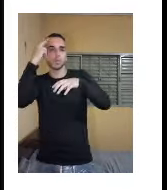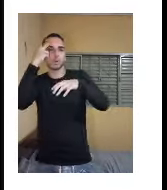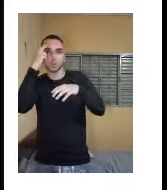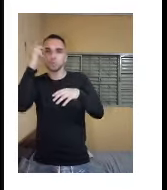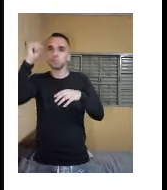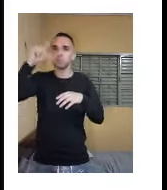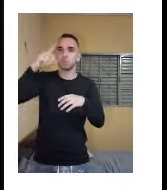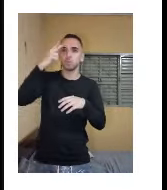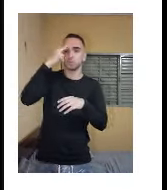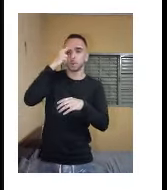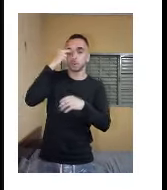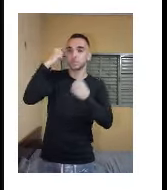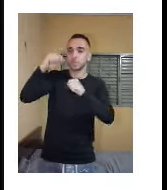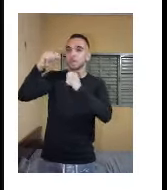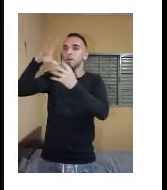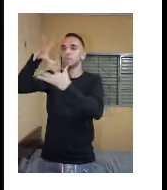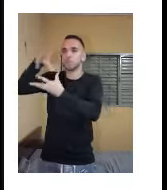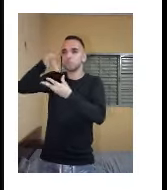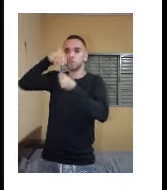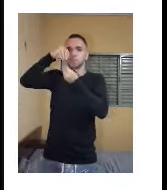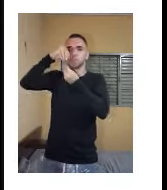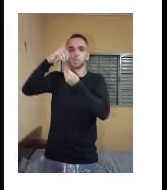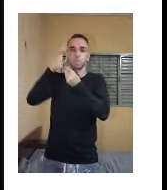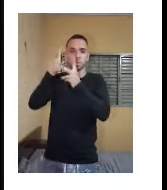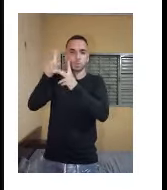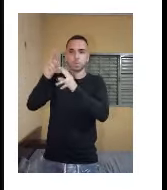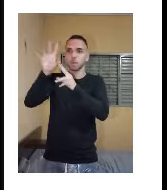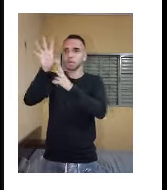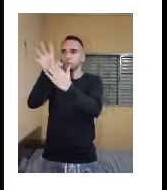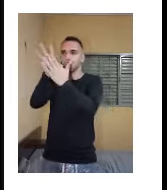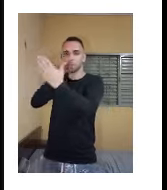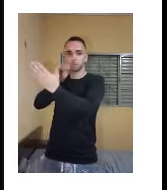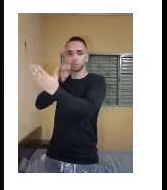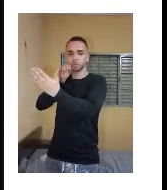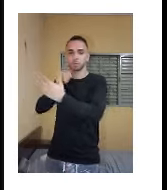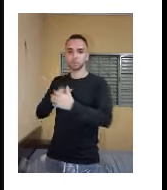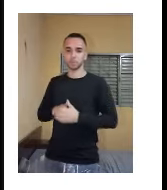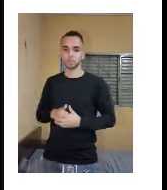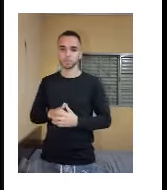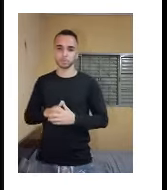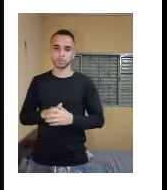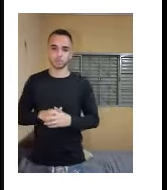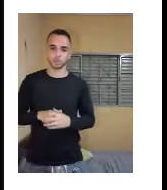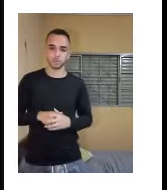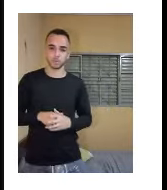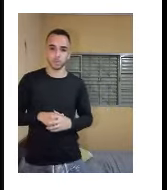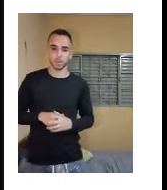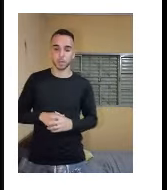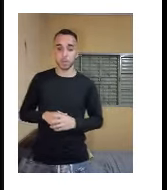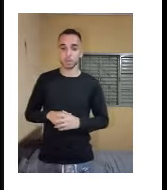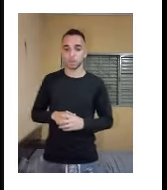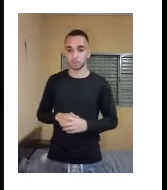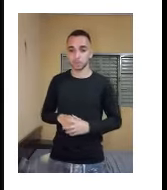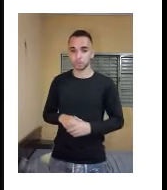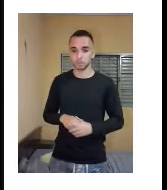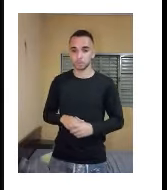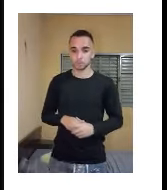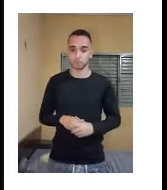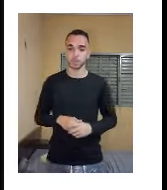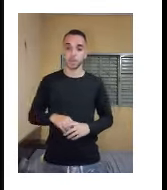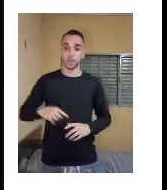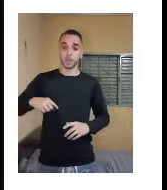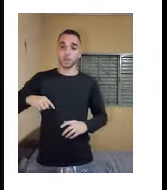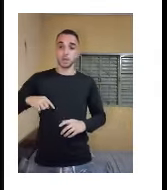Infelizmente, países ainda resistem a traçar metas